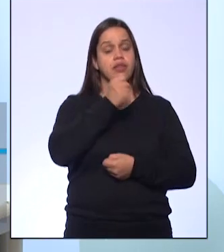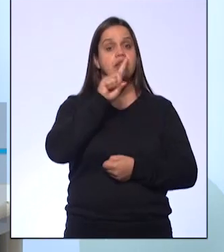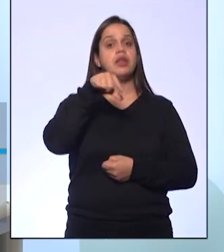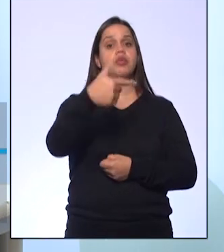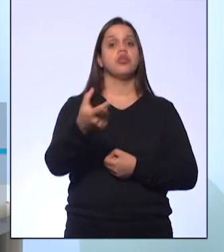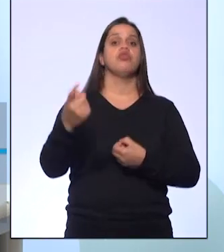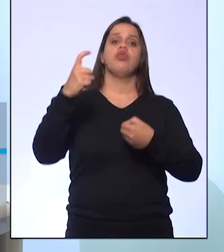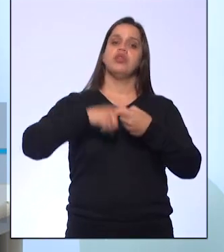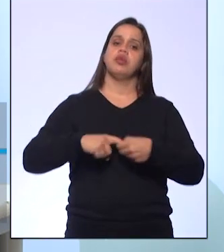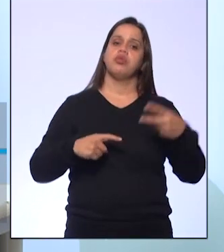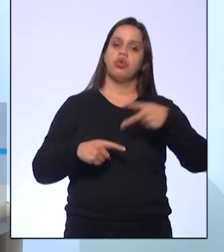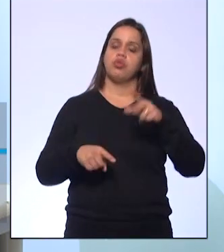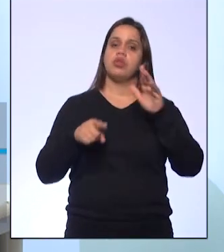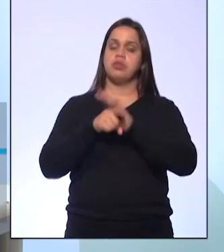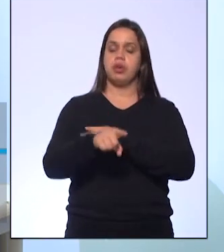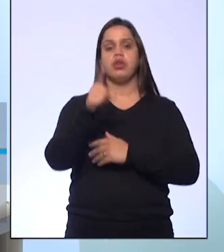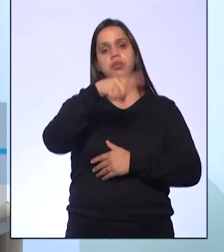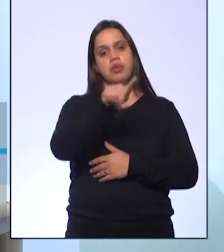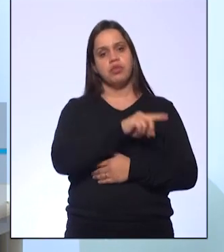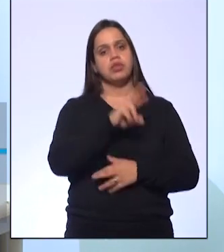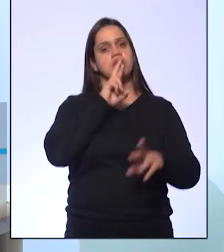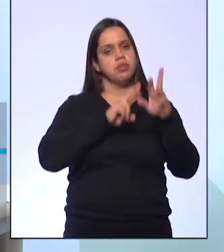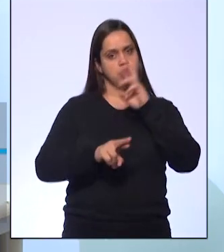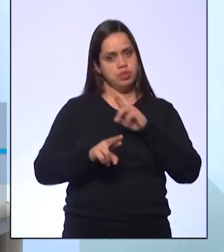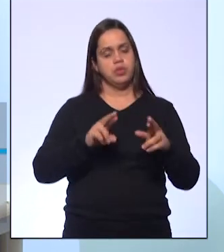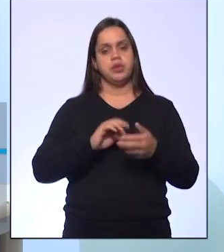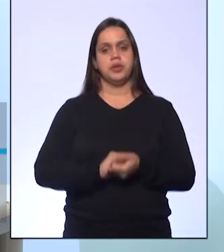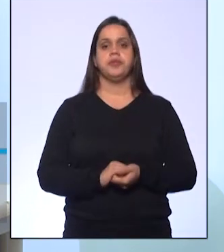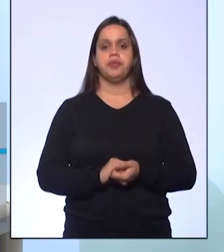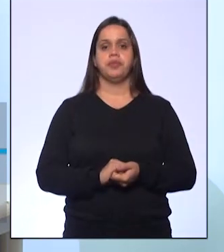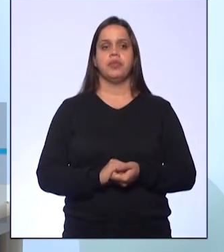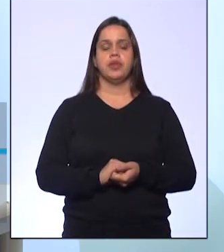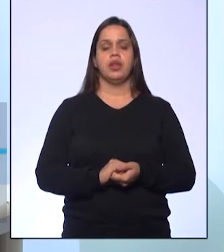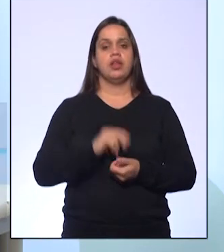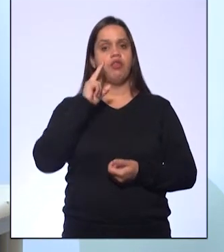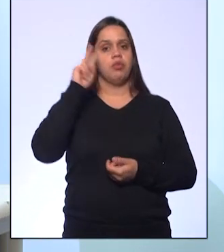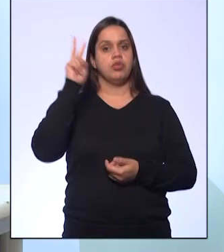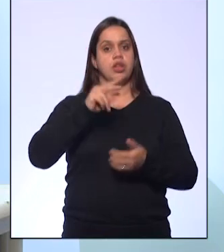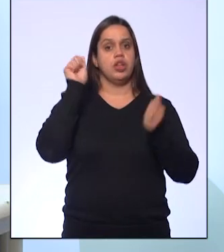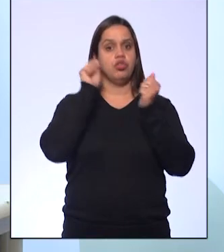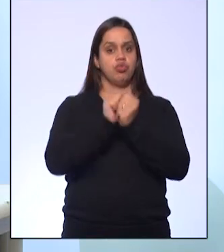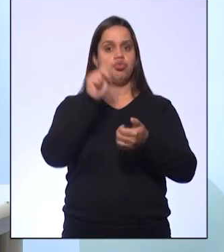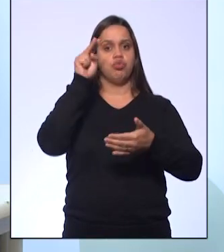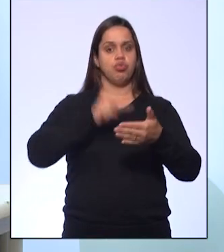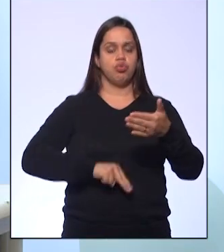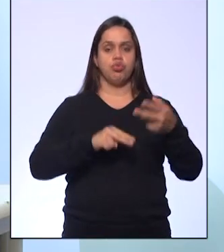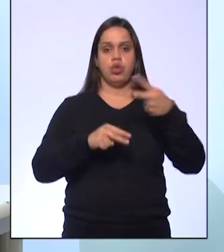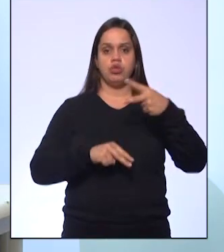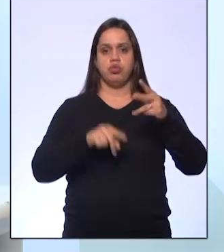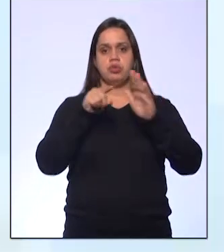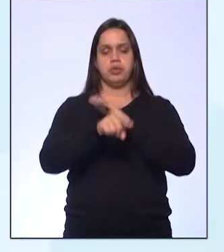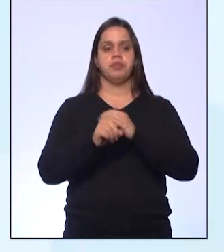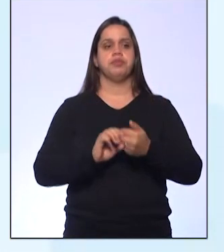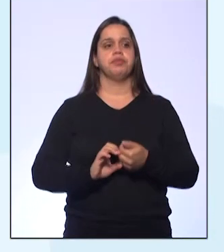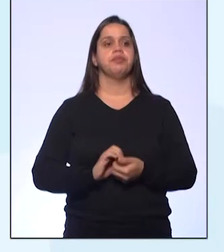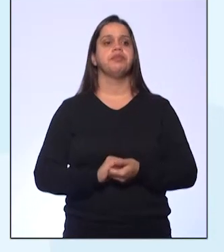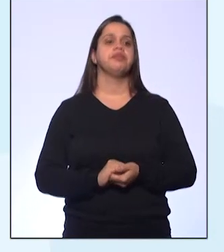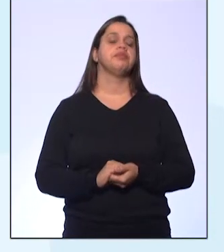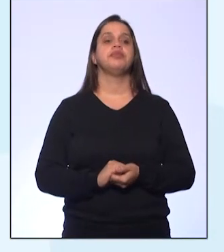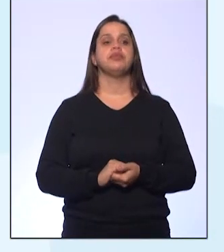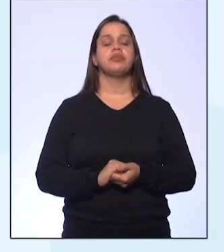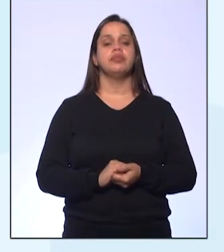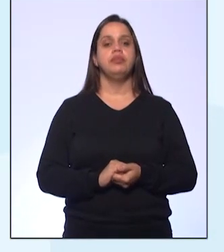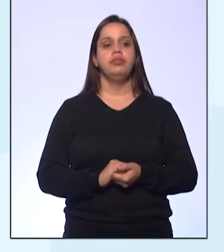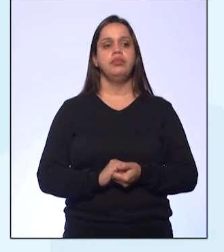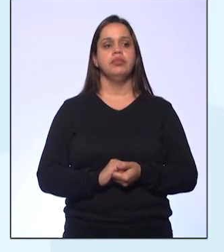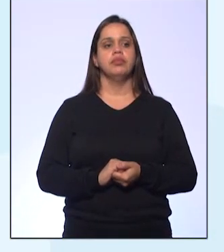voltamos com as 2 questões para que vocês possam responder. Então, vamos ler juntos quais são essas 2 questões. Na tela, por